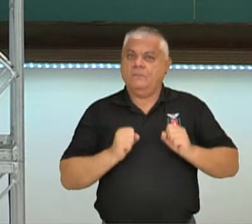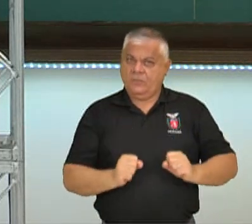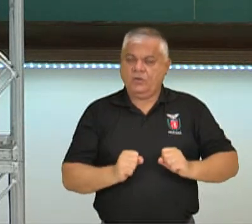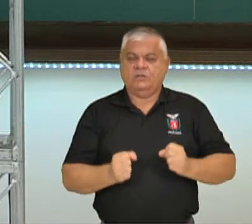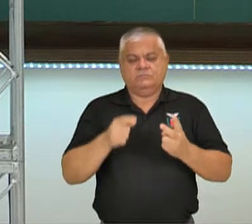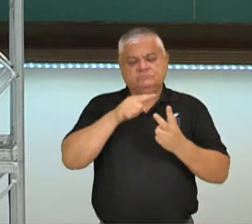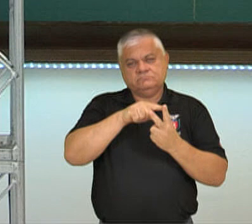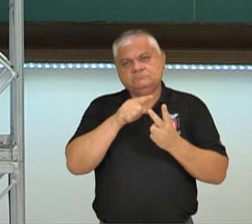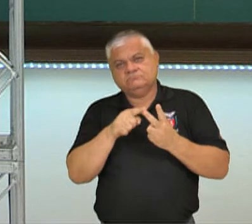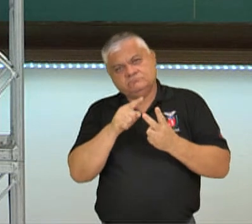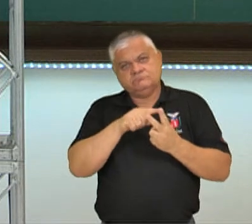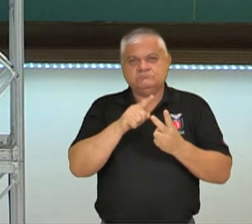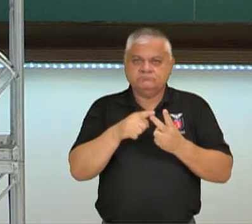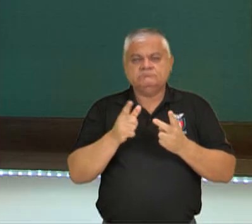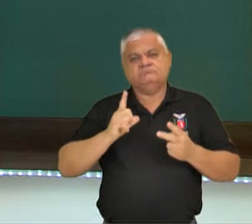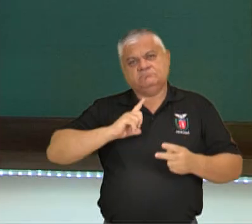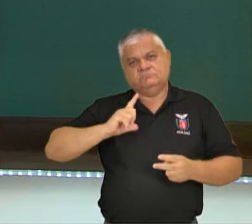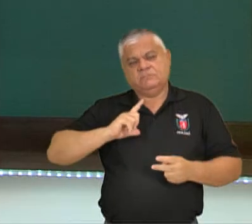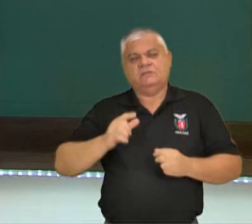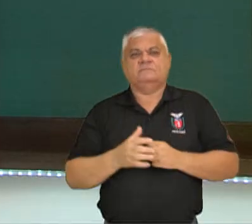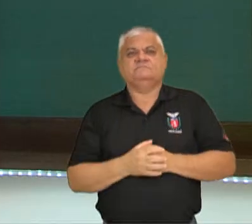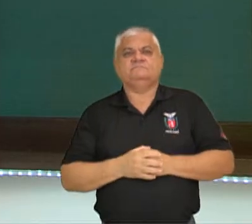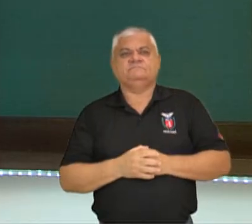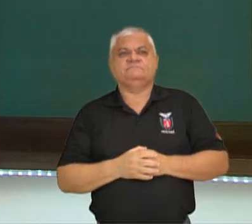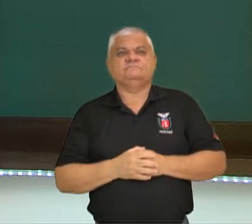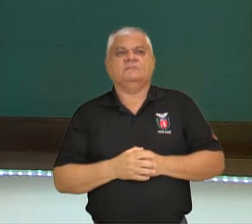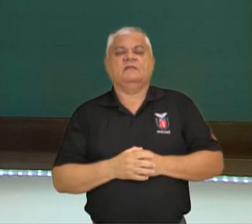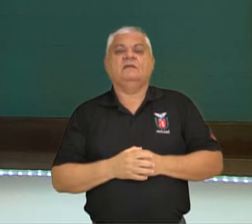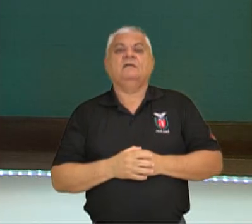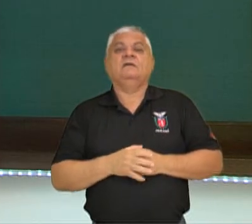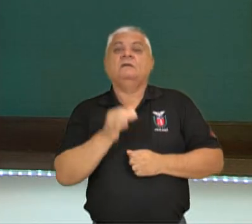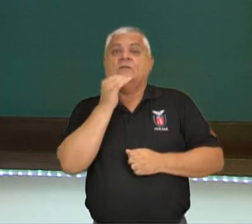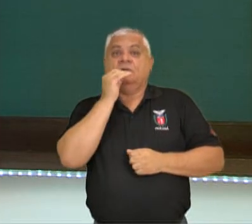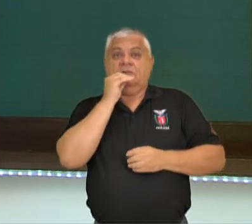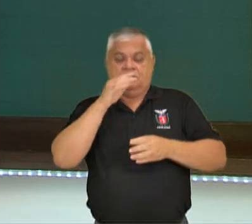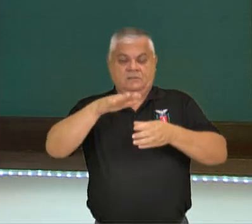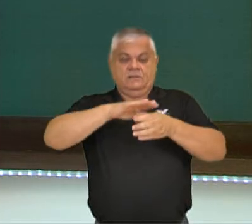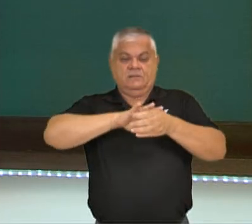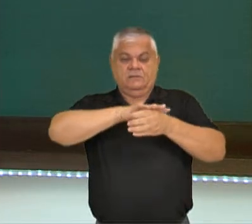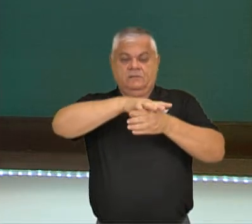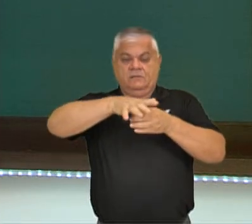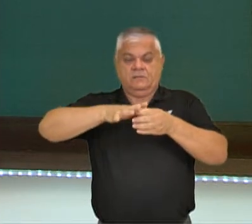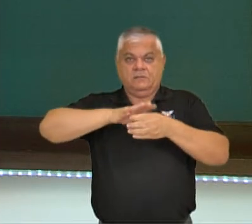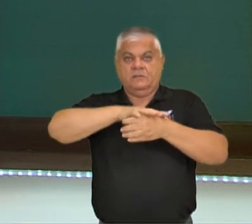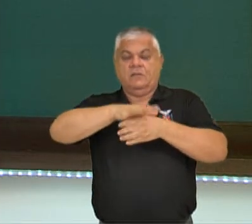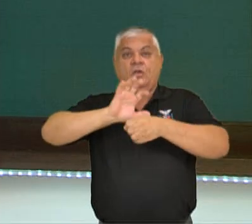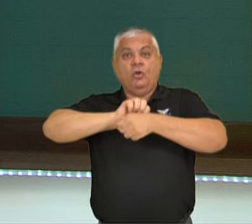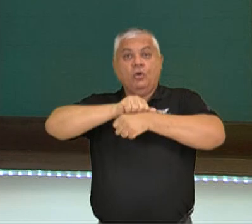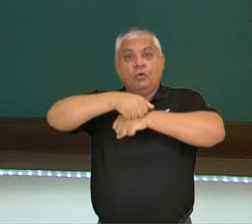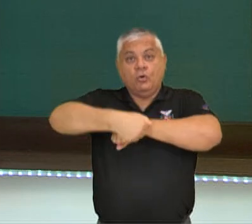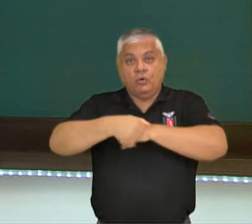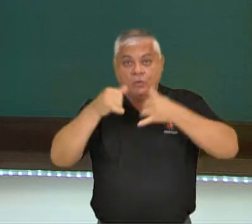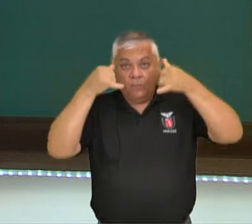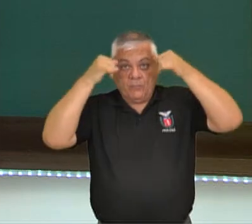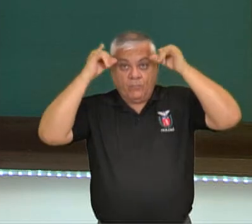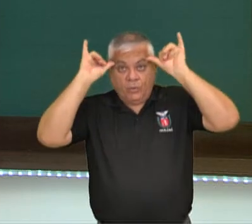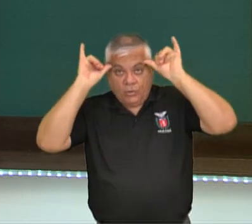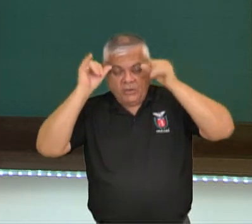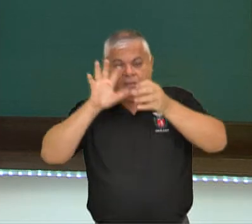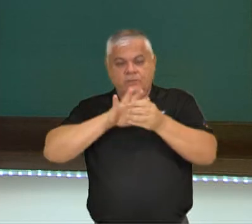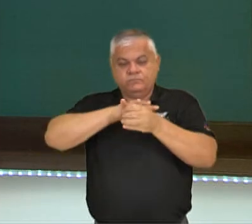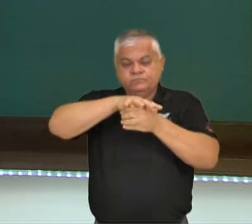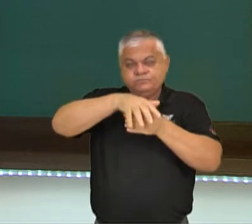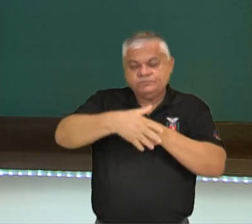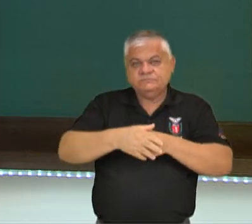gente pode encontrar. Com uma das bocas cobertas de couro de boi, veado ou